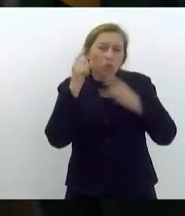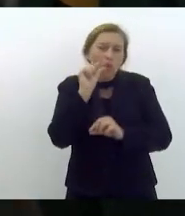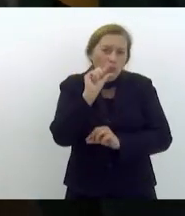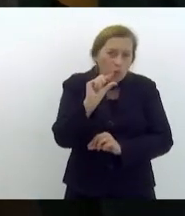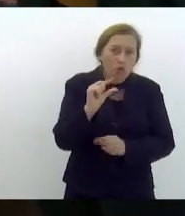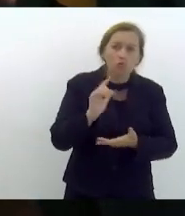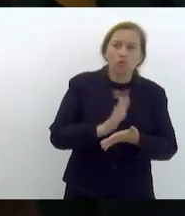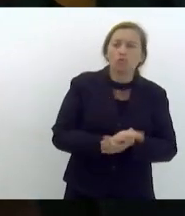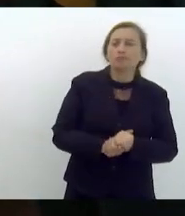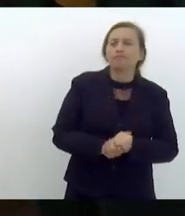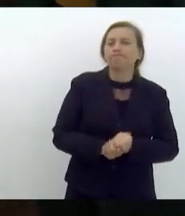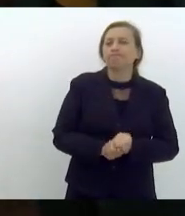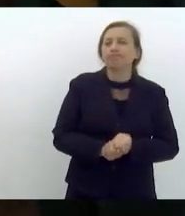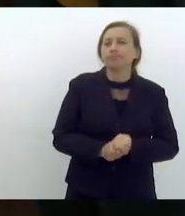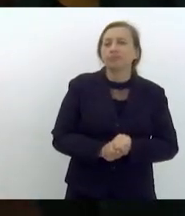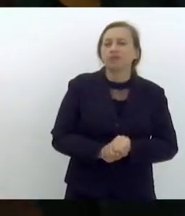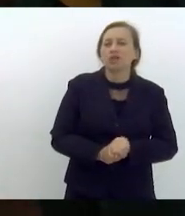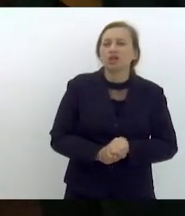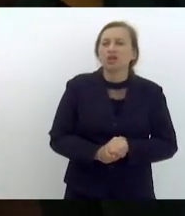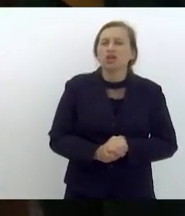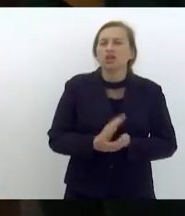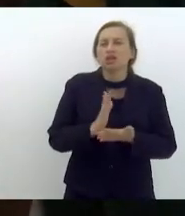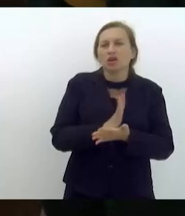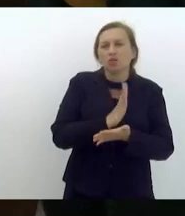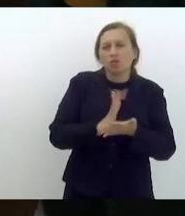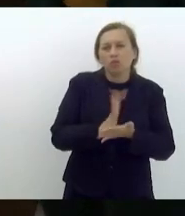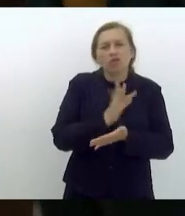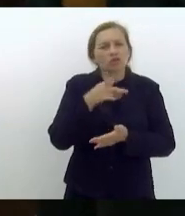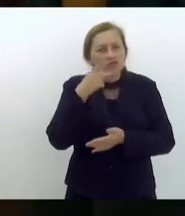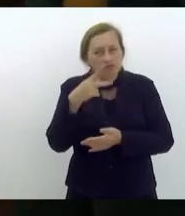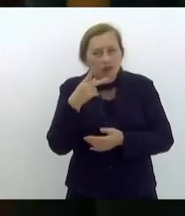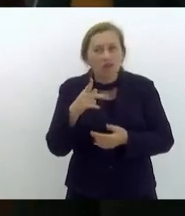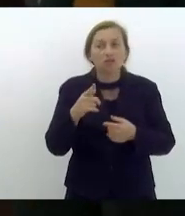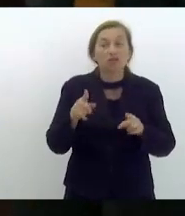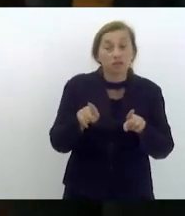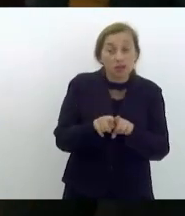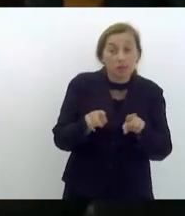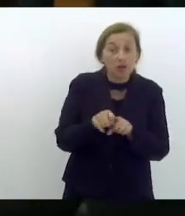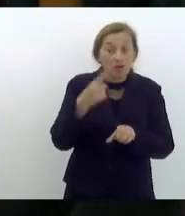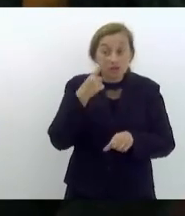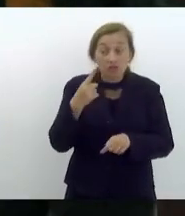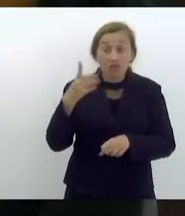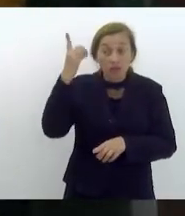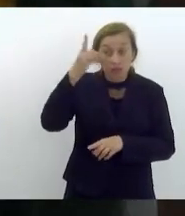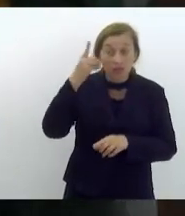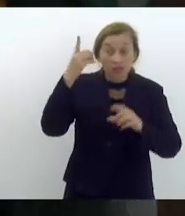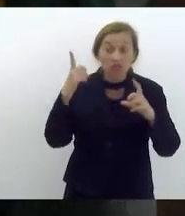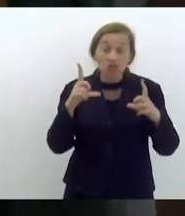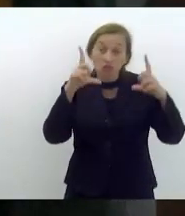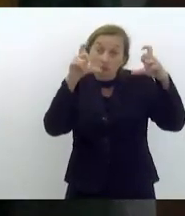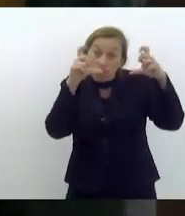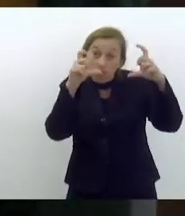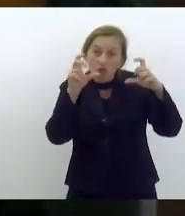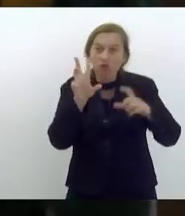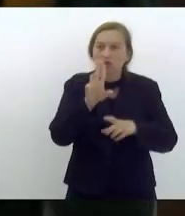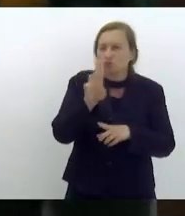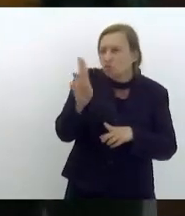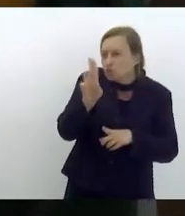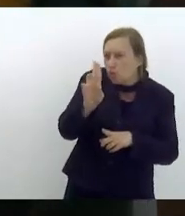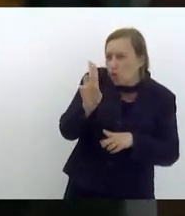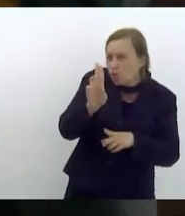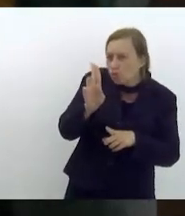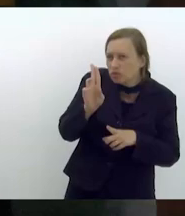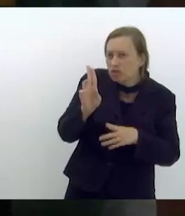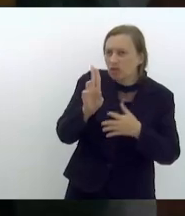uma em uma das falas e também vi uma deputada inclusive tirando uma foto de todos os